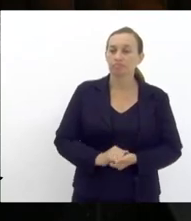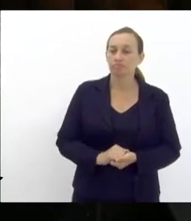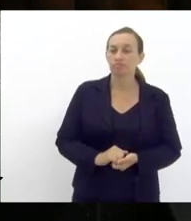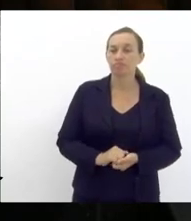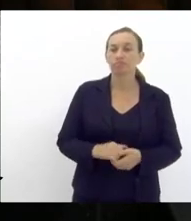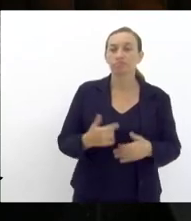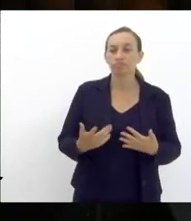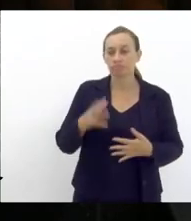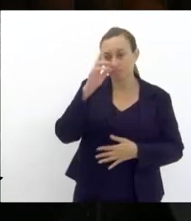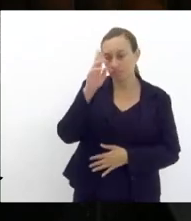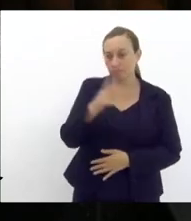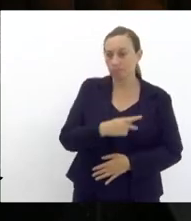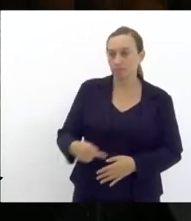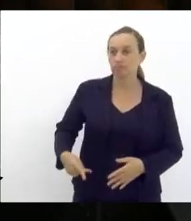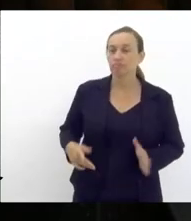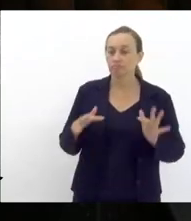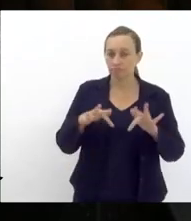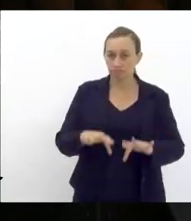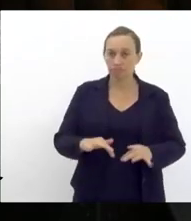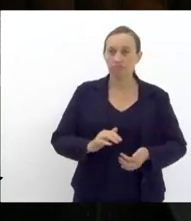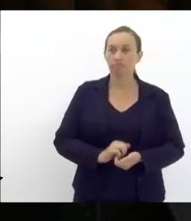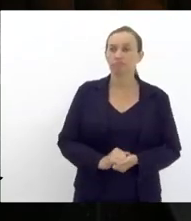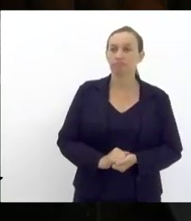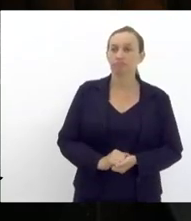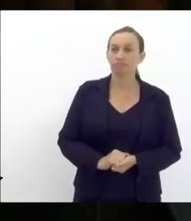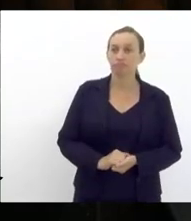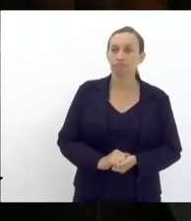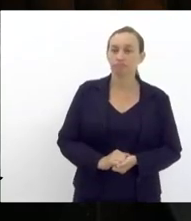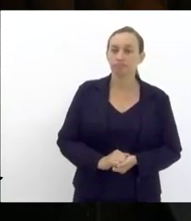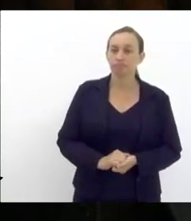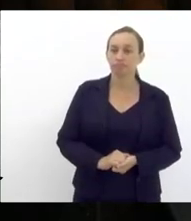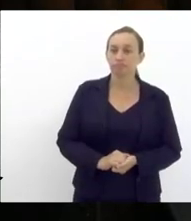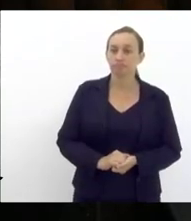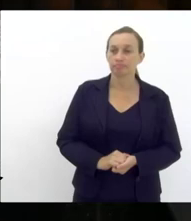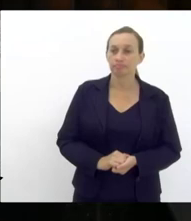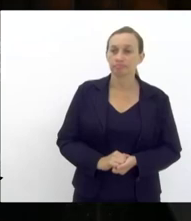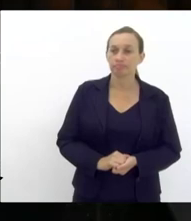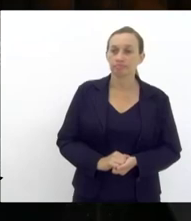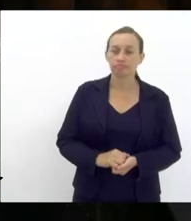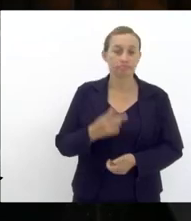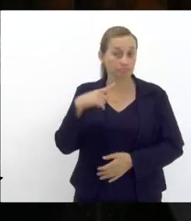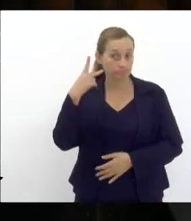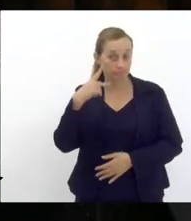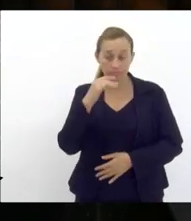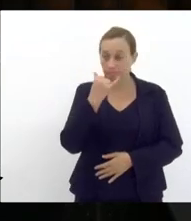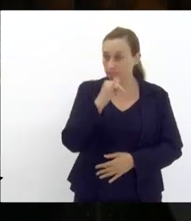Presidente concluindo Parlamento Fluminense